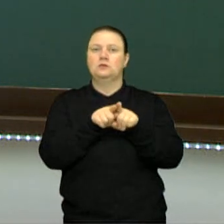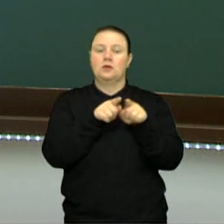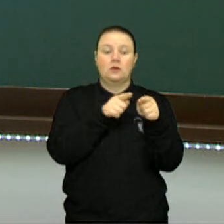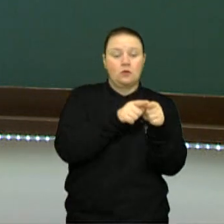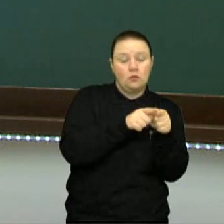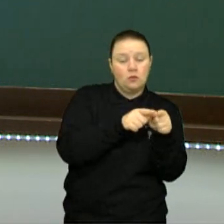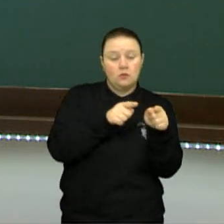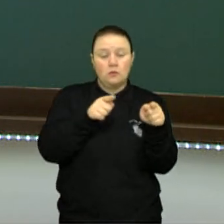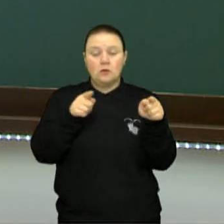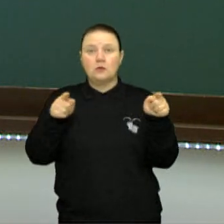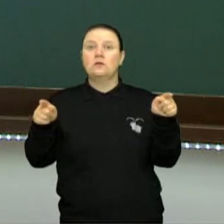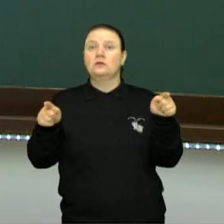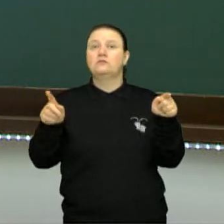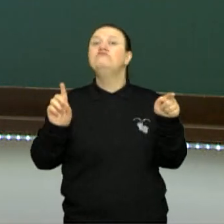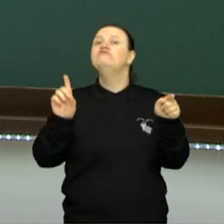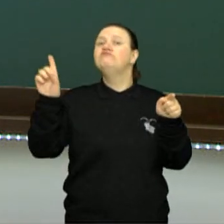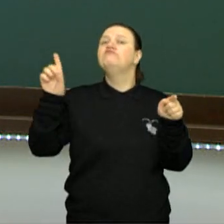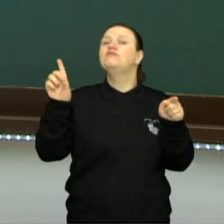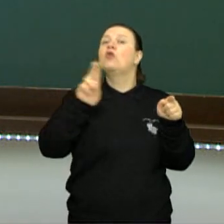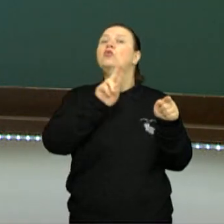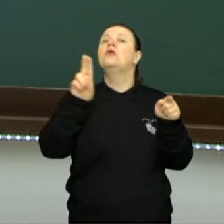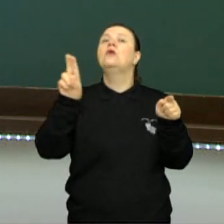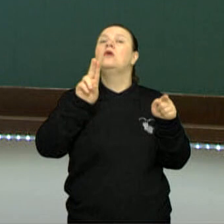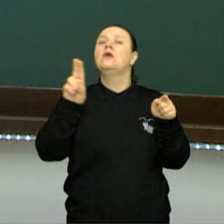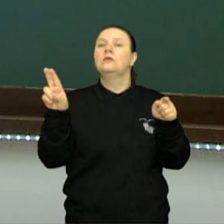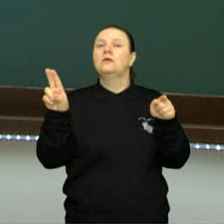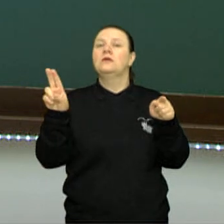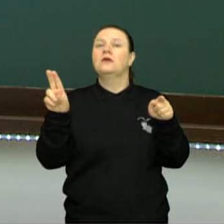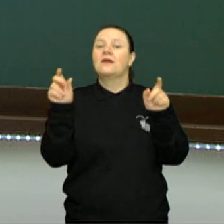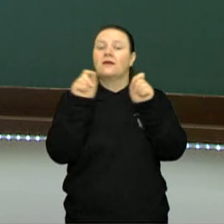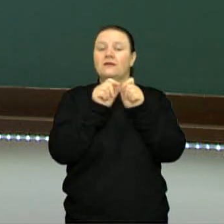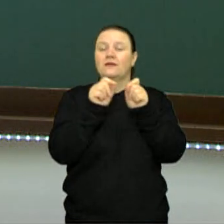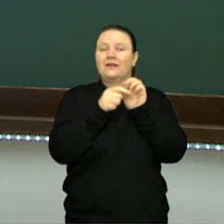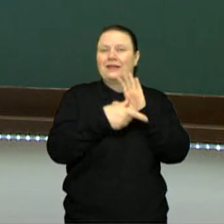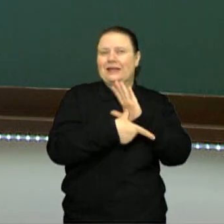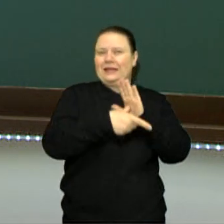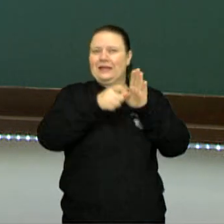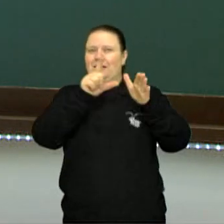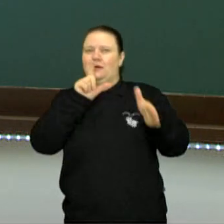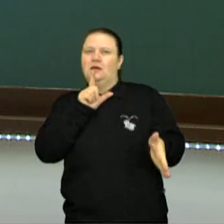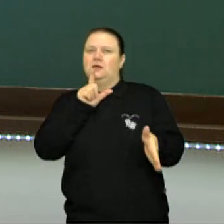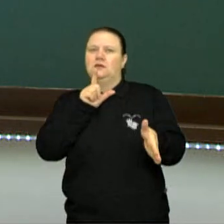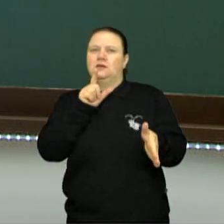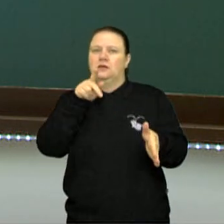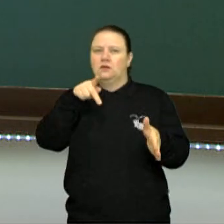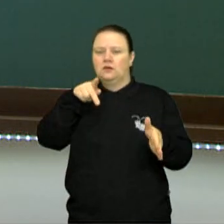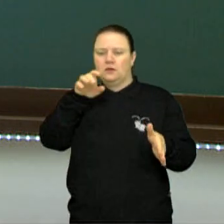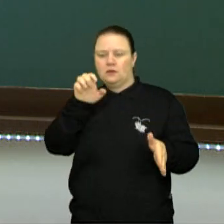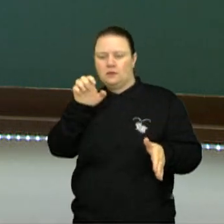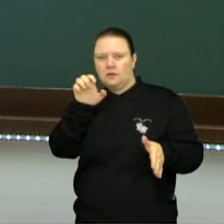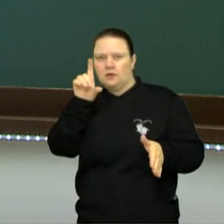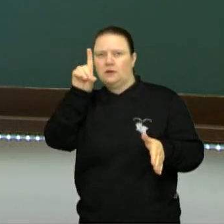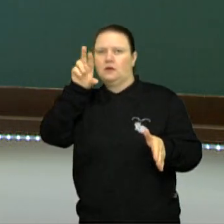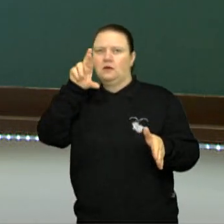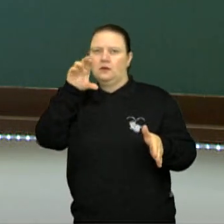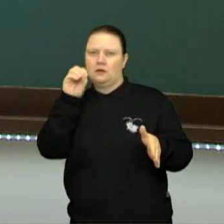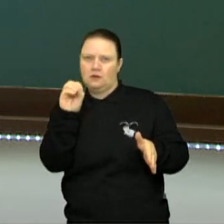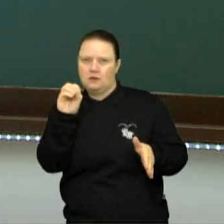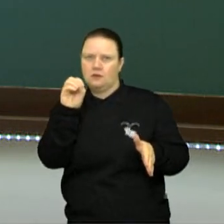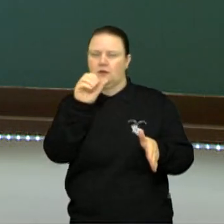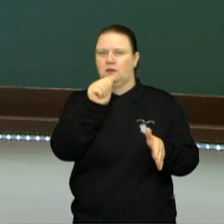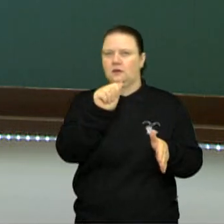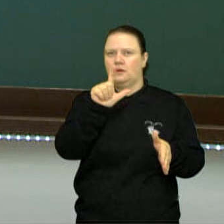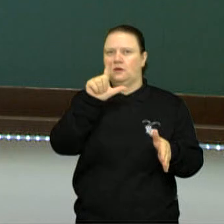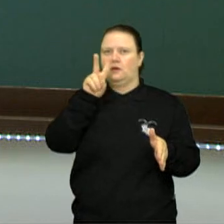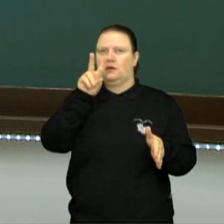período, né, arte pré-cabraliana, ou seja, arte feita antes da chegada do Pedro Álvares Cabral. Né? Então, aí já